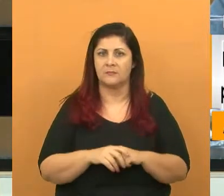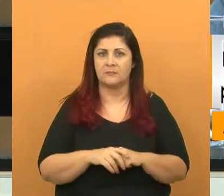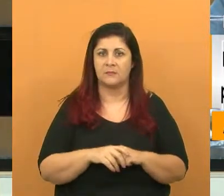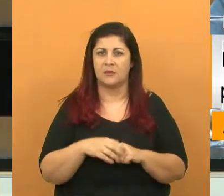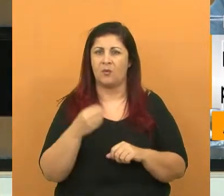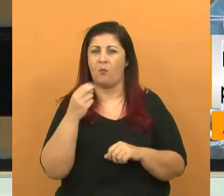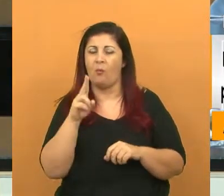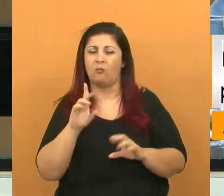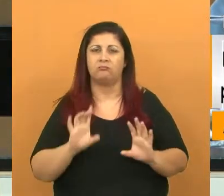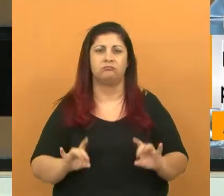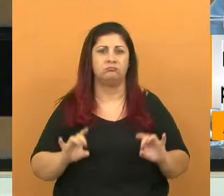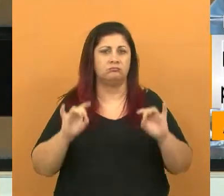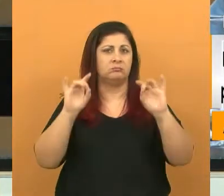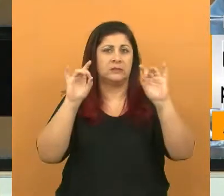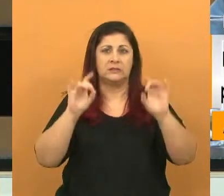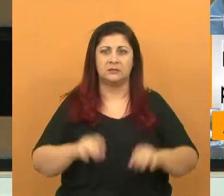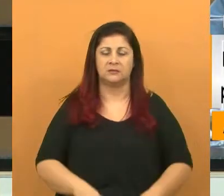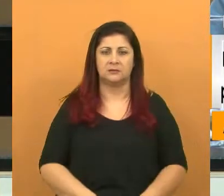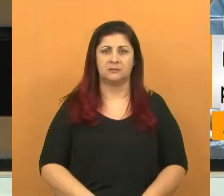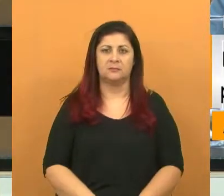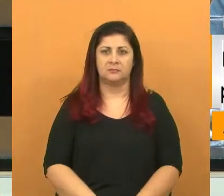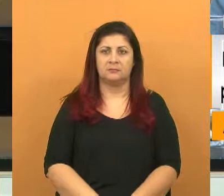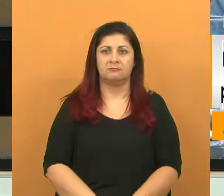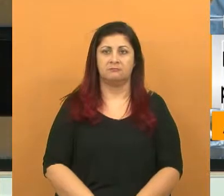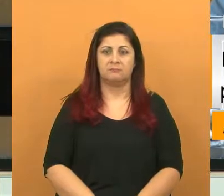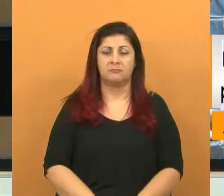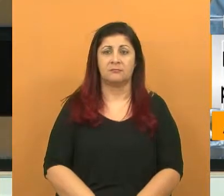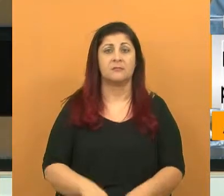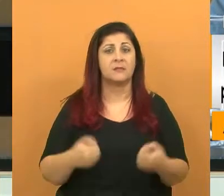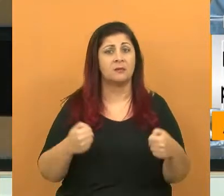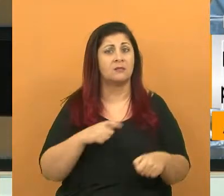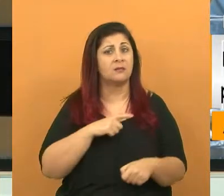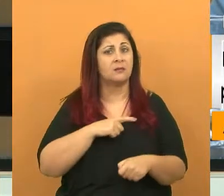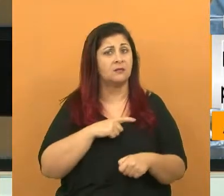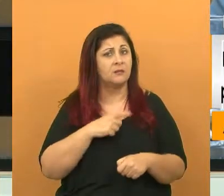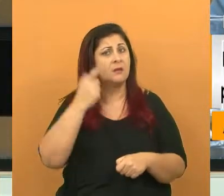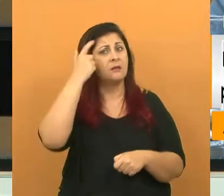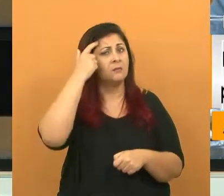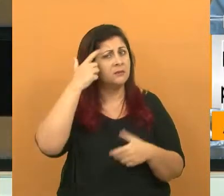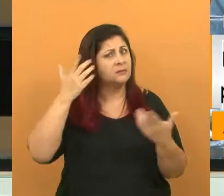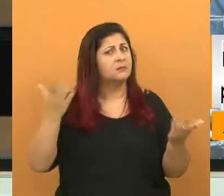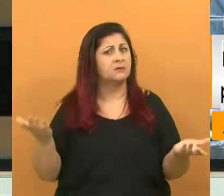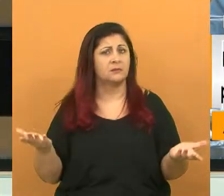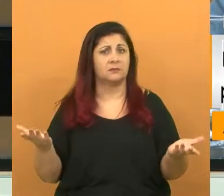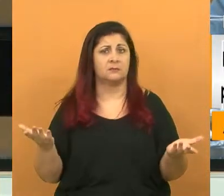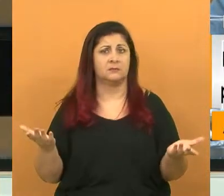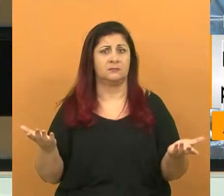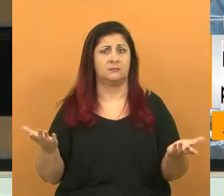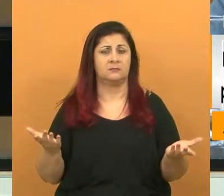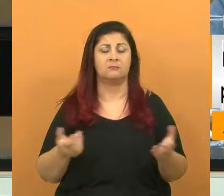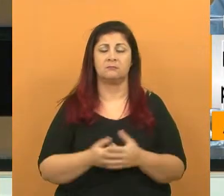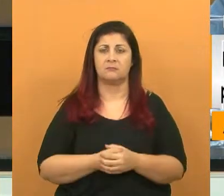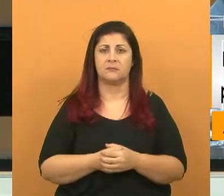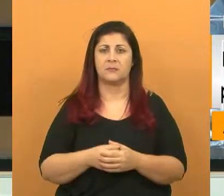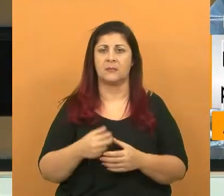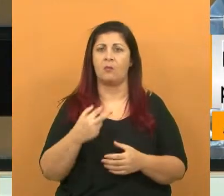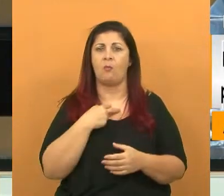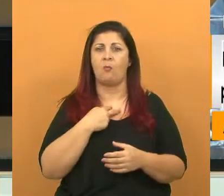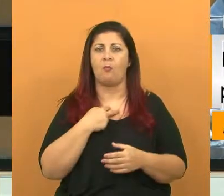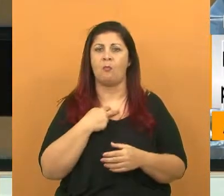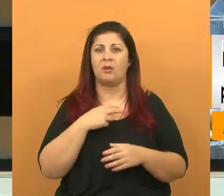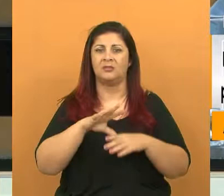mesmo um câncer. Então, acho que a gente tem que ter essa maturidade de cuidar da gente para a gente poder não transmitir